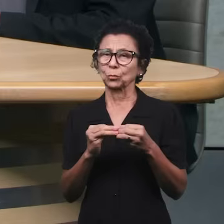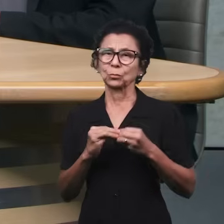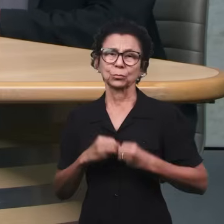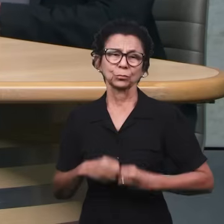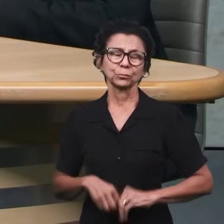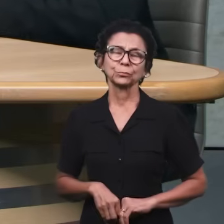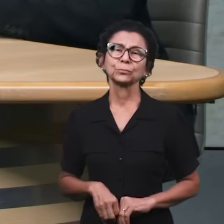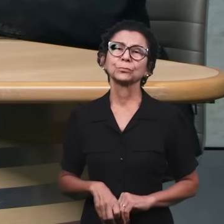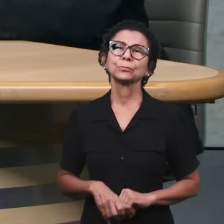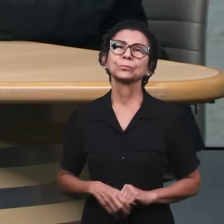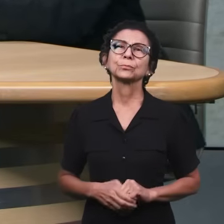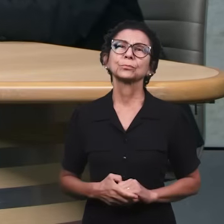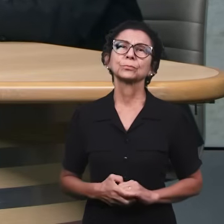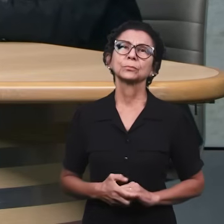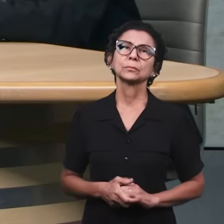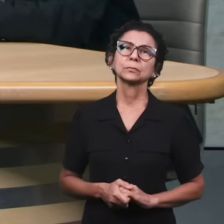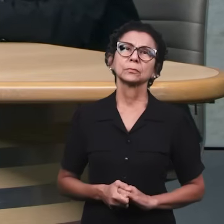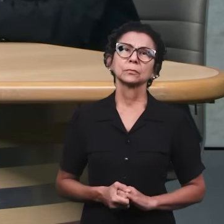Tudo.